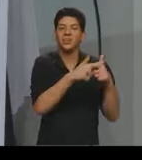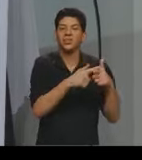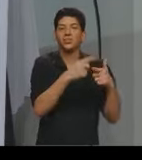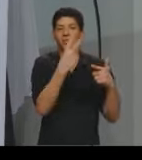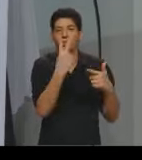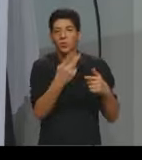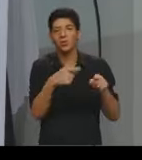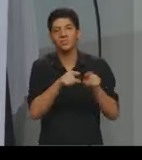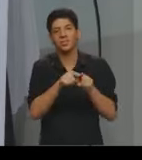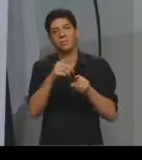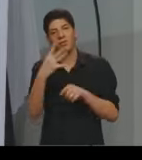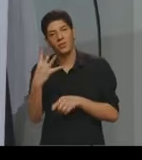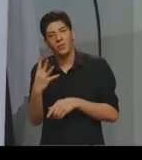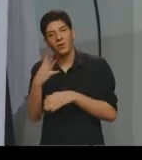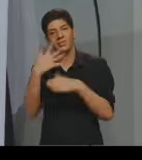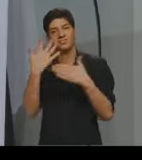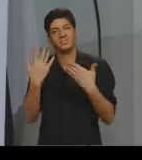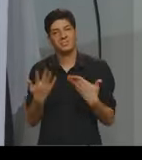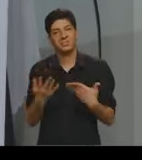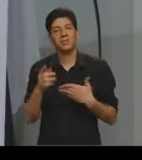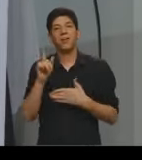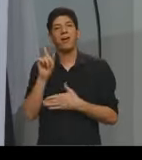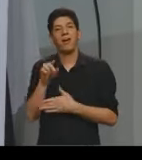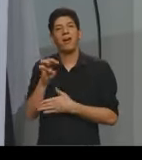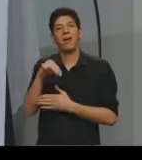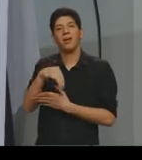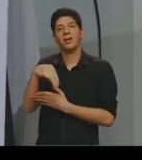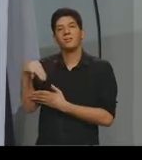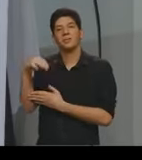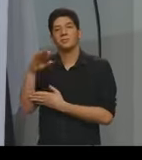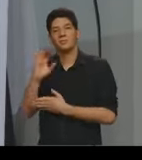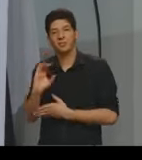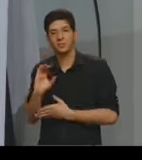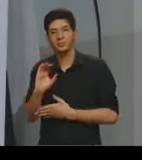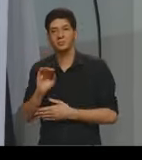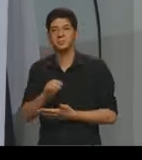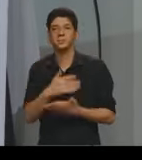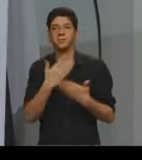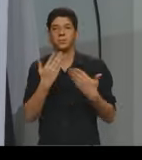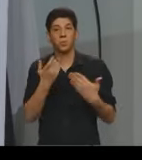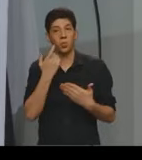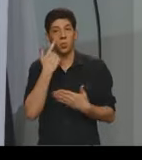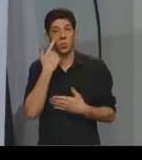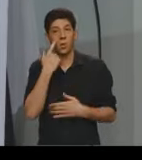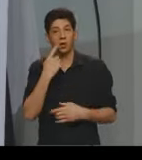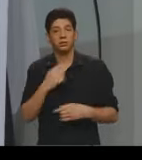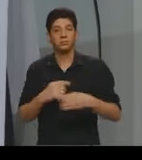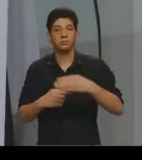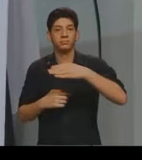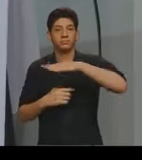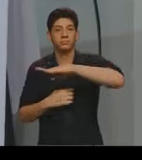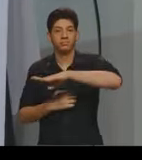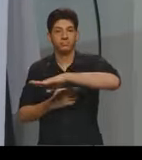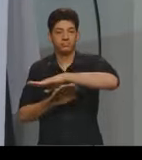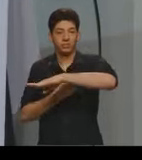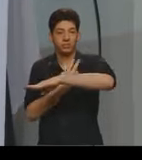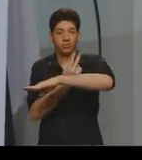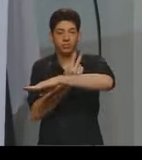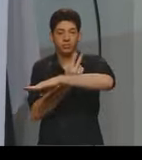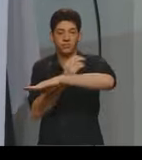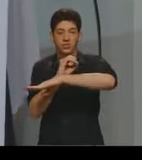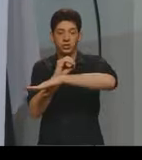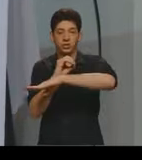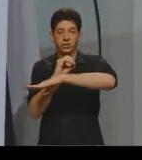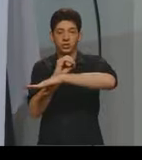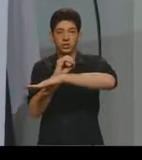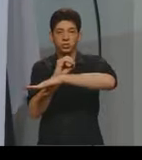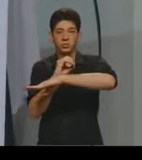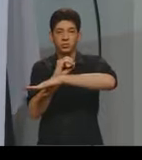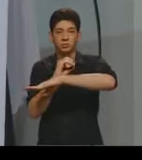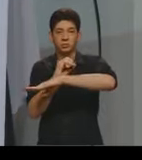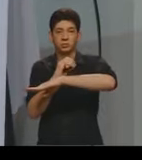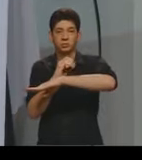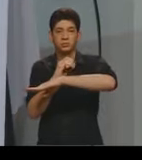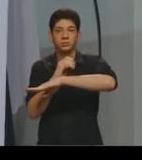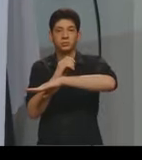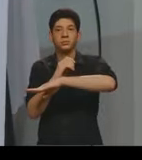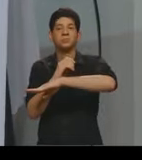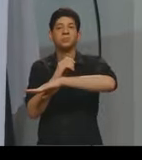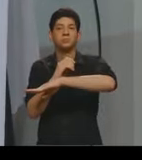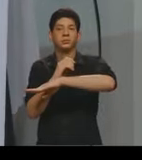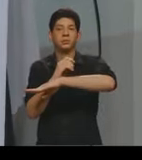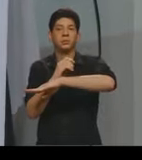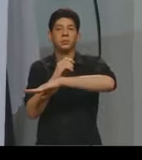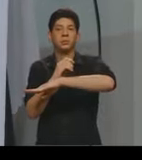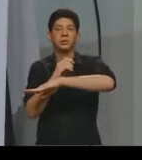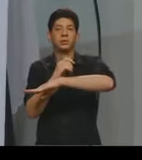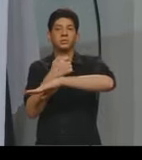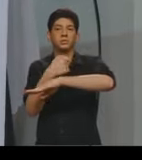Então, o MMC aqui, 20. Aí tem que dividir, multiplicar, né? Dividido aqui vai